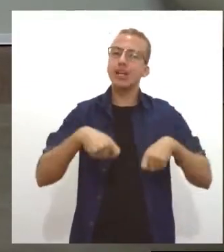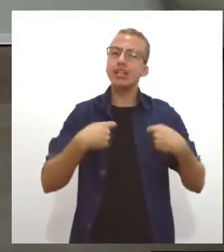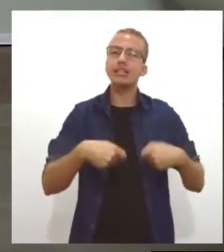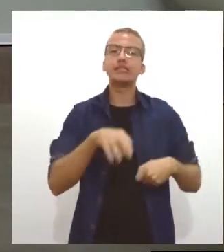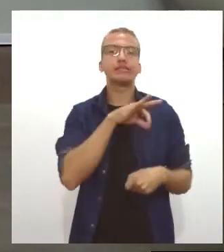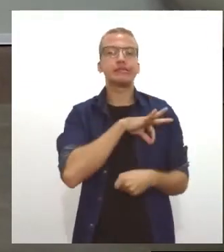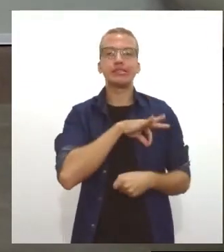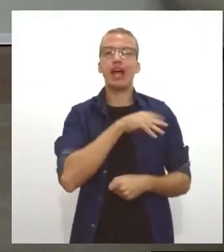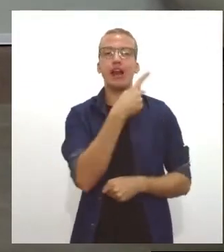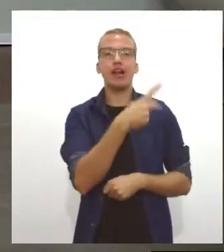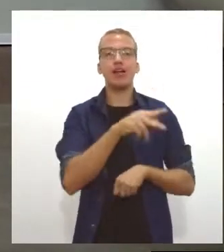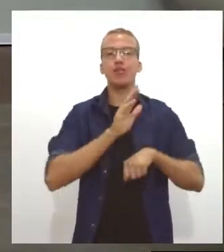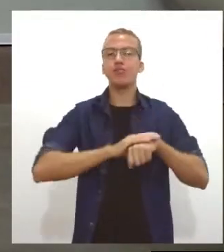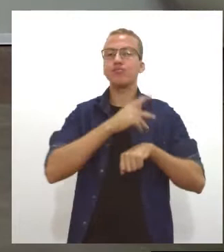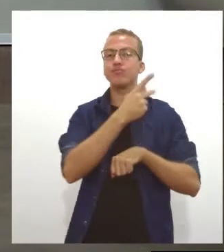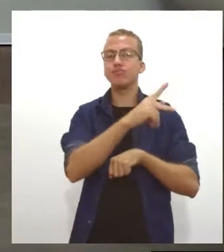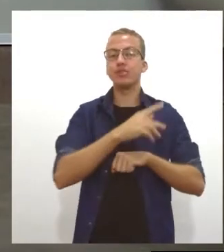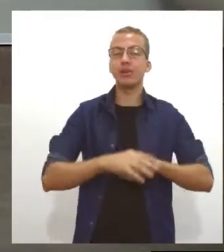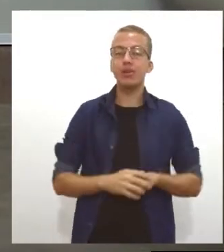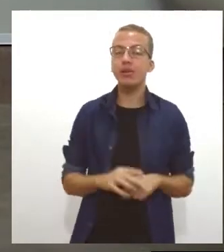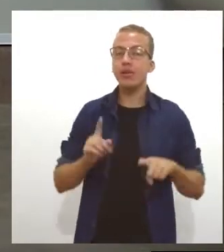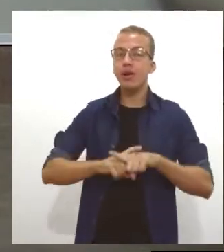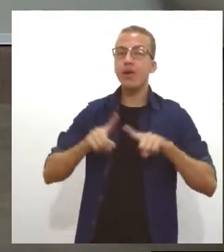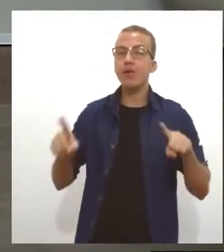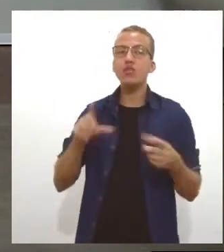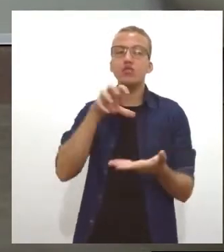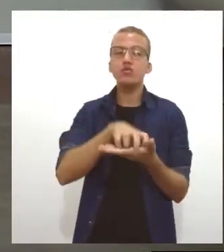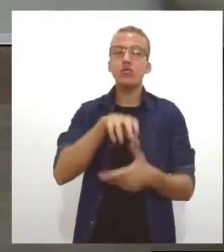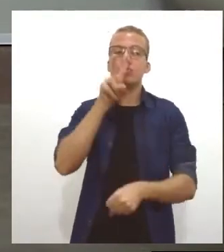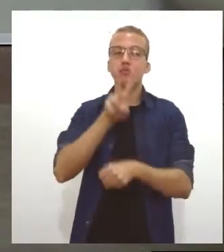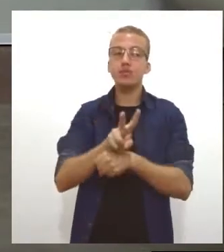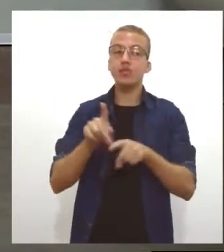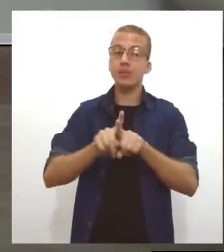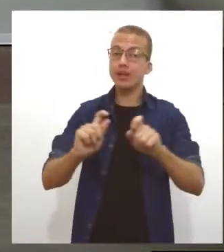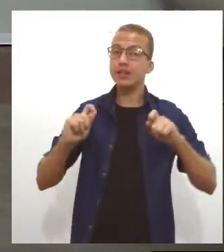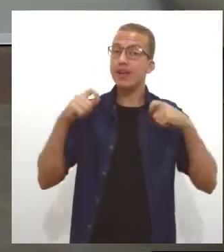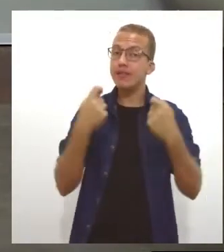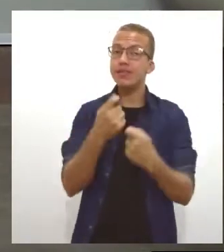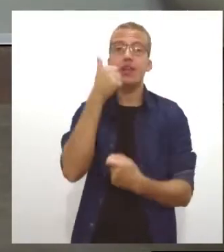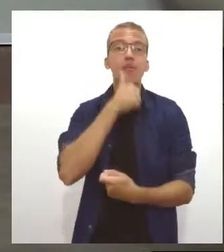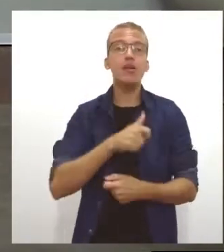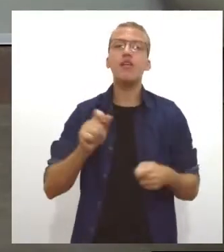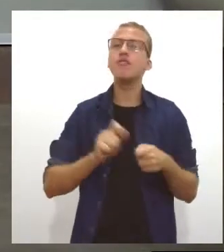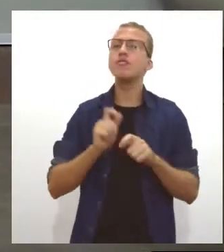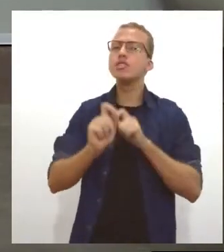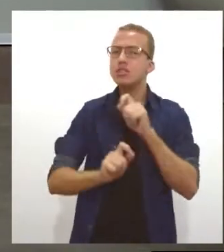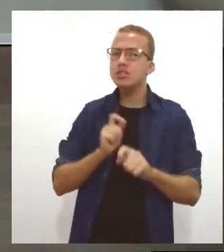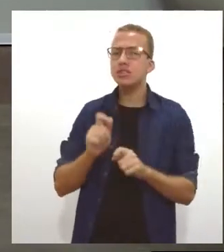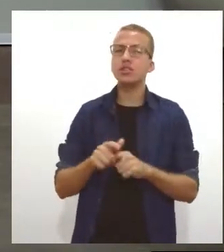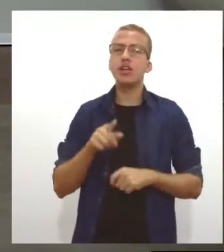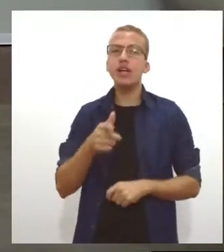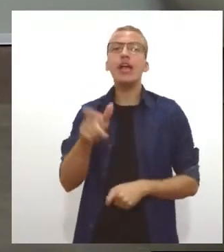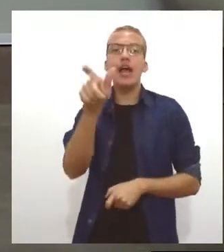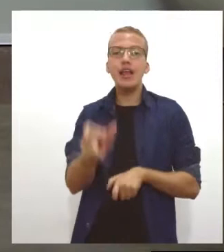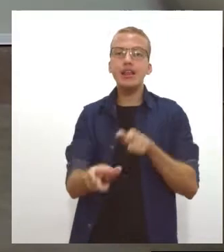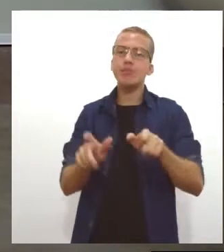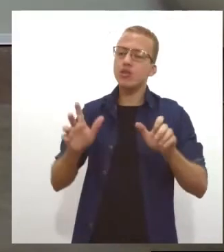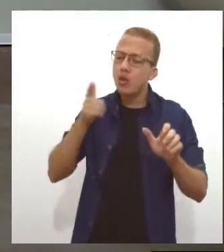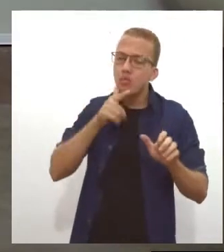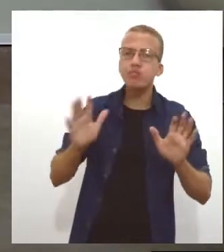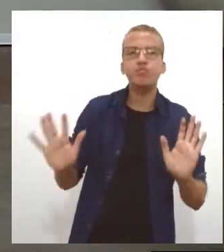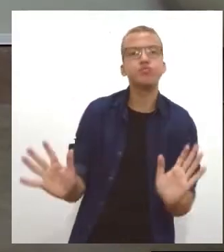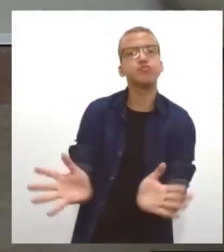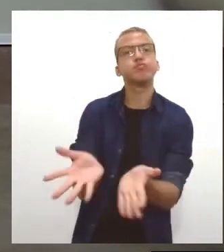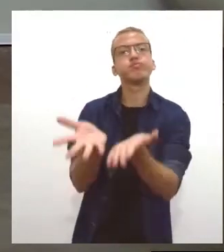medidas os órgãos de proteção e defesa à mulher têm tomado para que essas vítimas possam seguir suas vidas